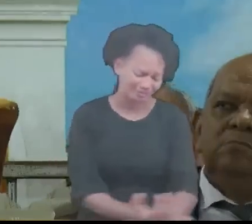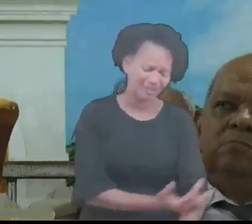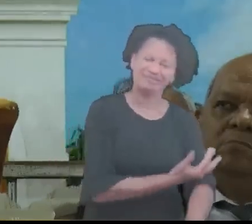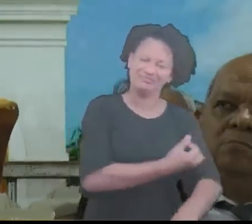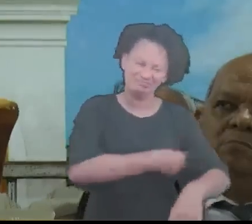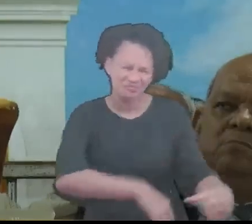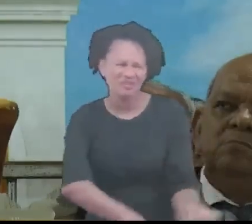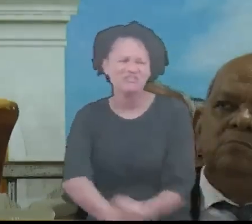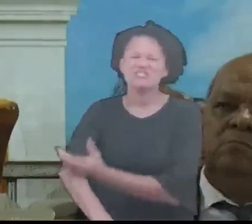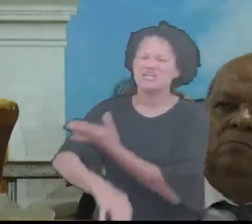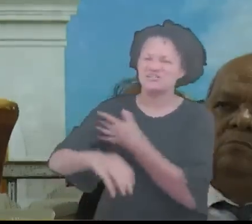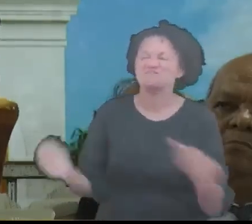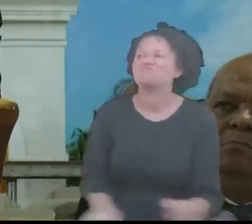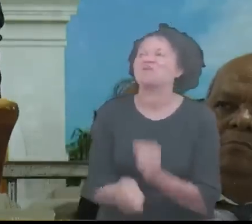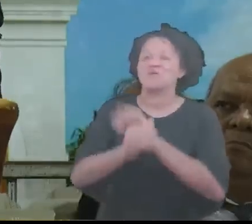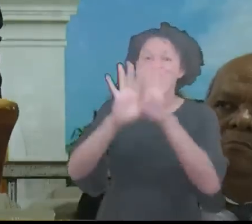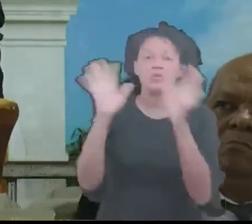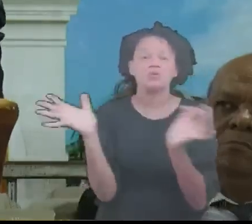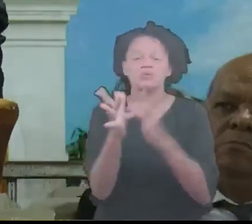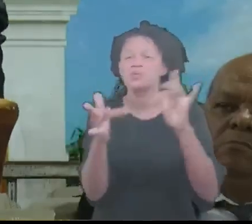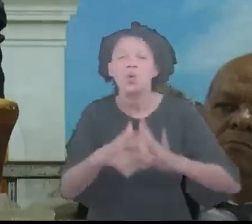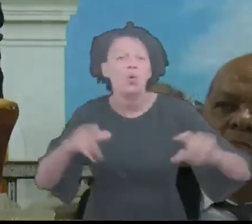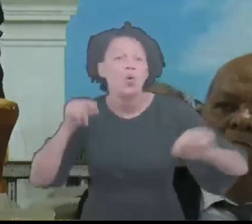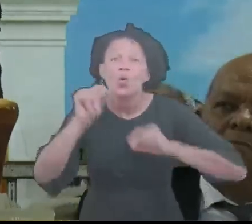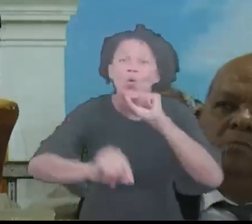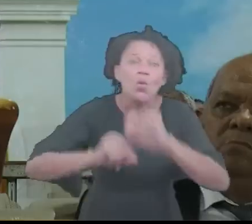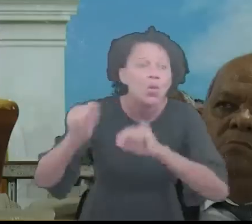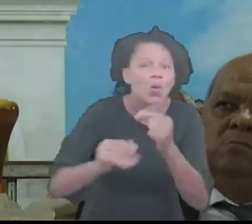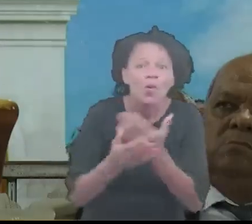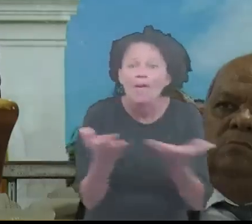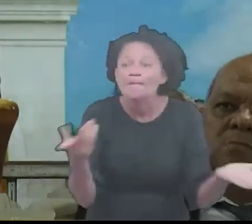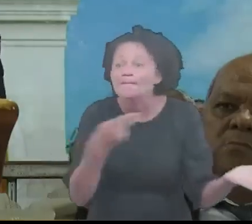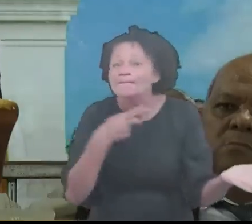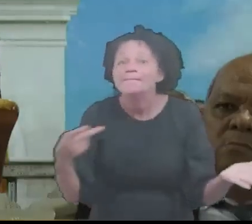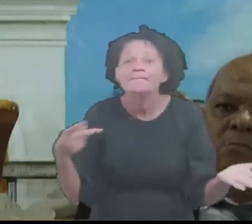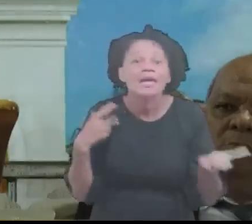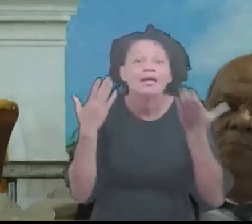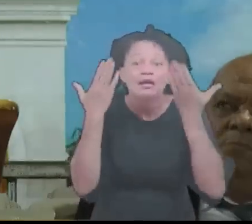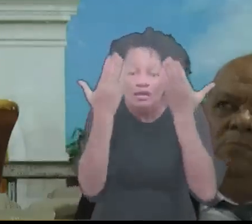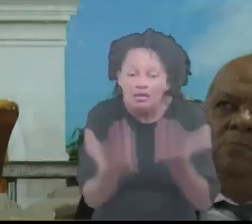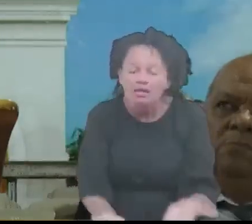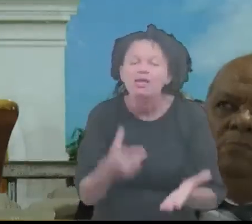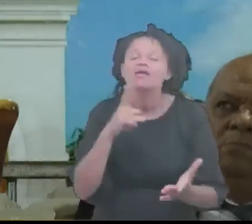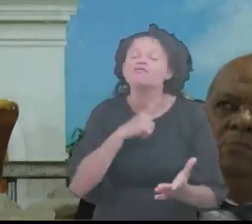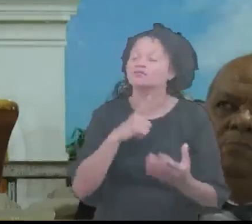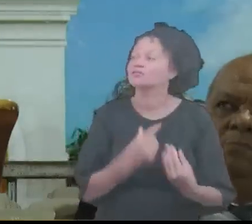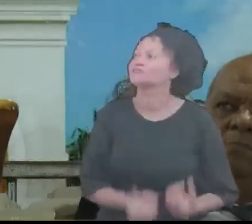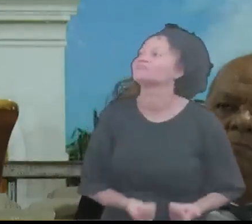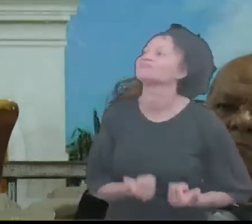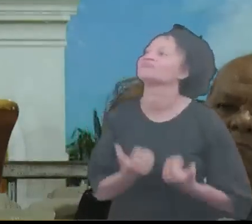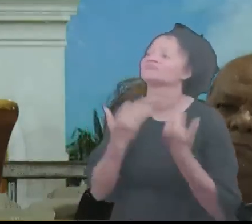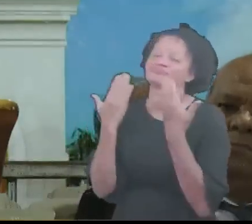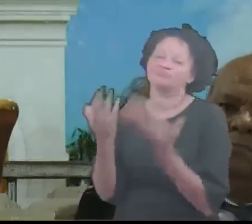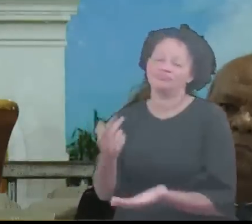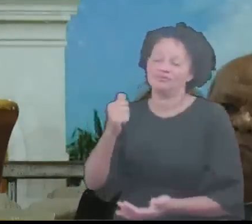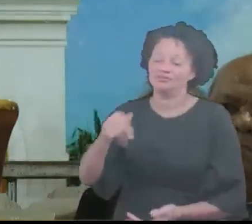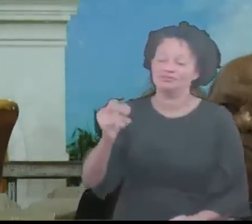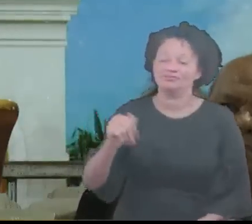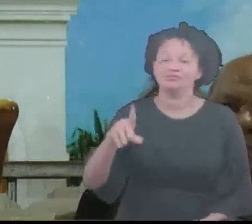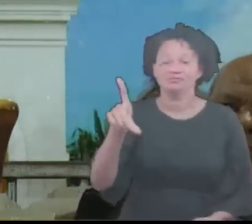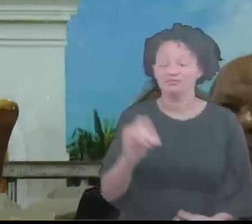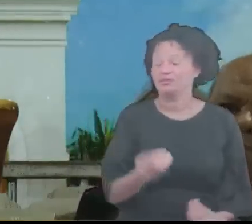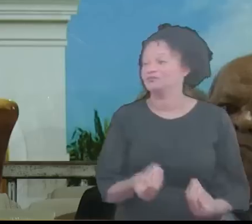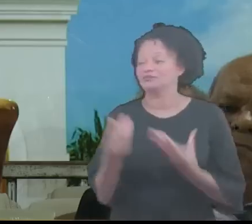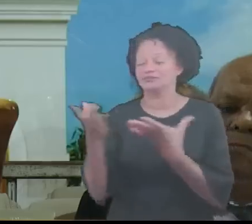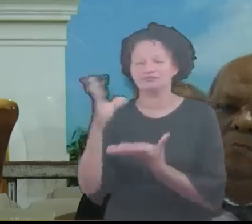que a igreja da glória a Jesus. O que é isso, pastor? É você que está oferecendo o seu nardo a Deus.